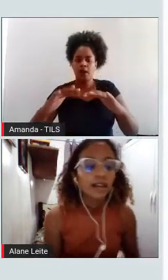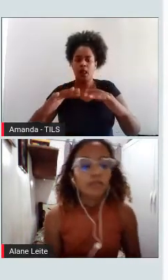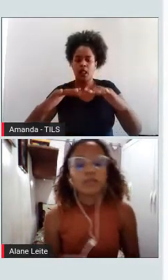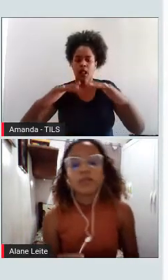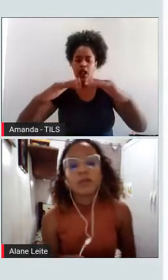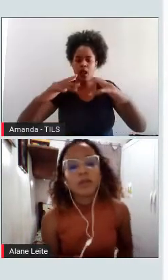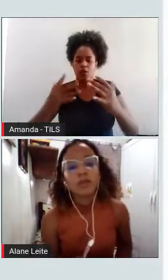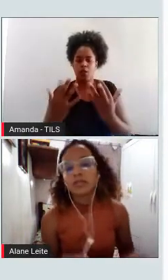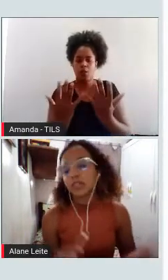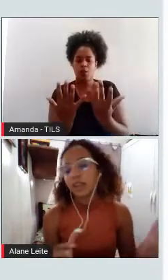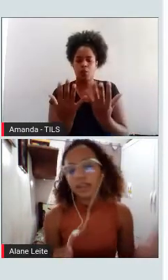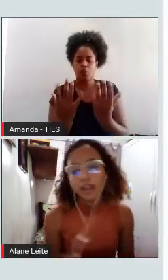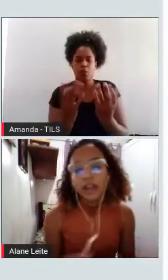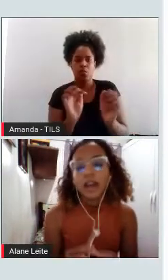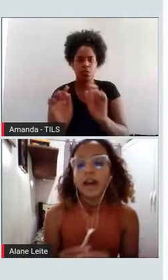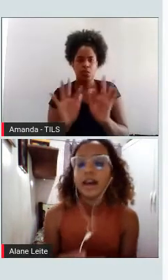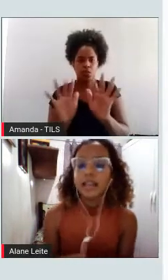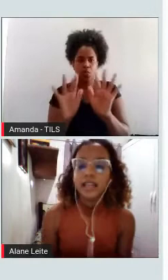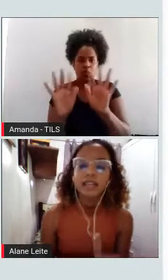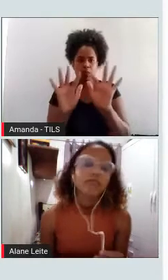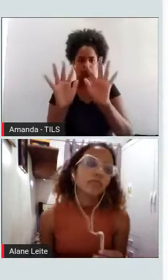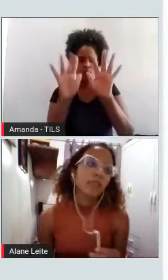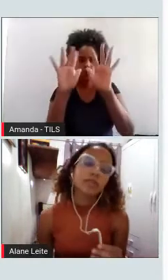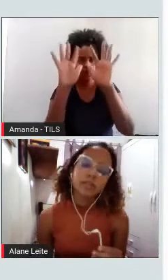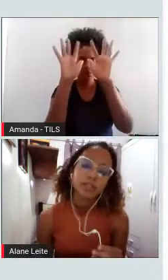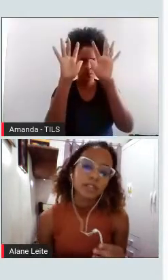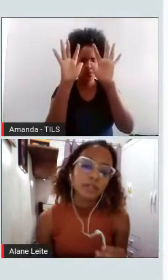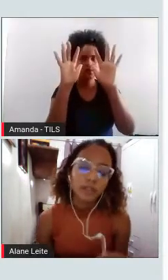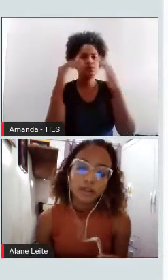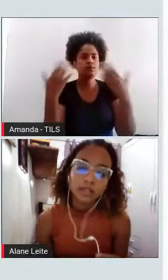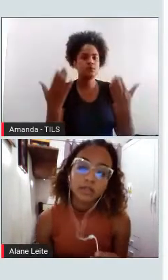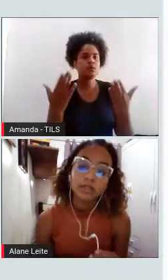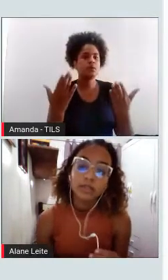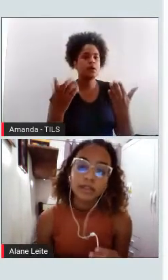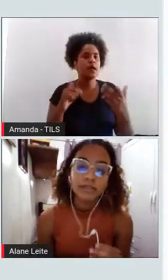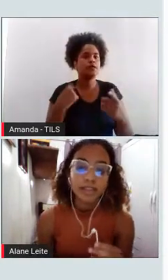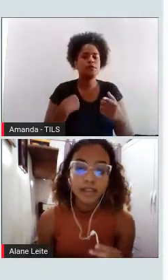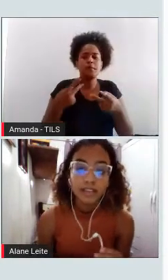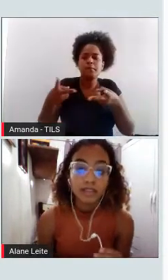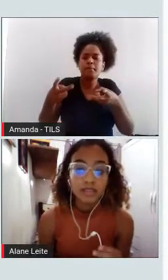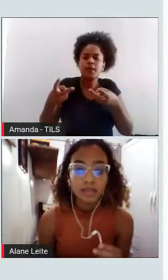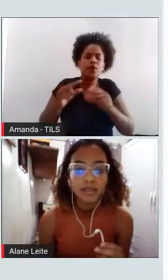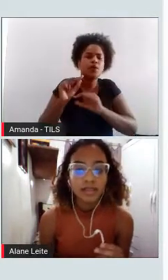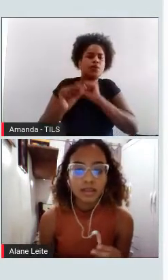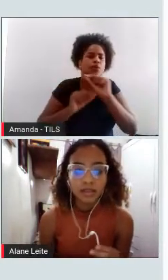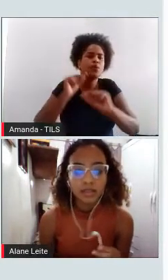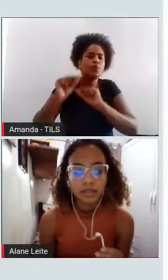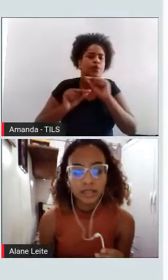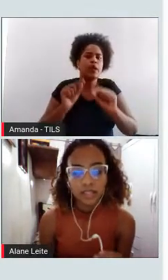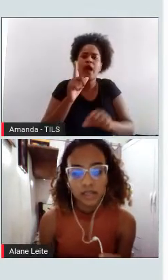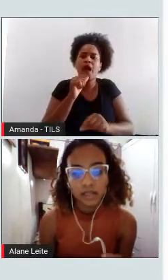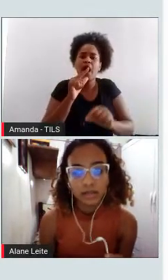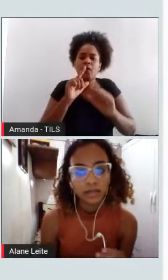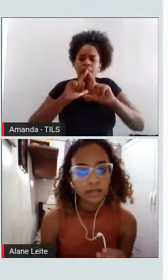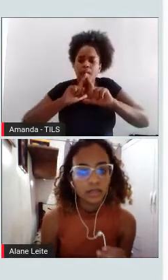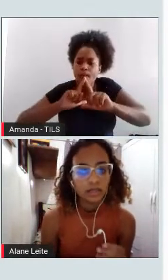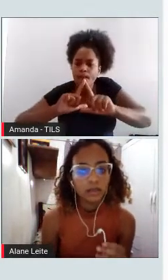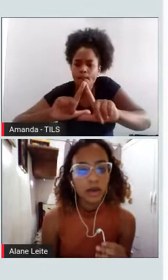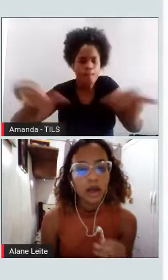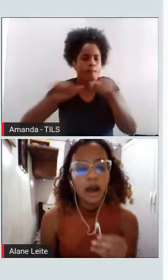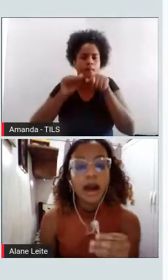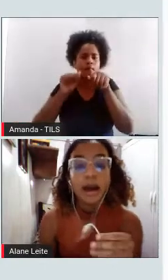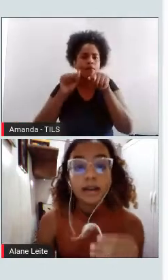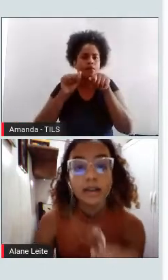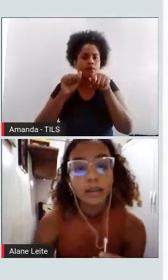estudar, não sei. Aí, depois de um tempo a gente volta, quando vai ver, já não tem mais água dentro da chaleira. O que é que